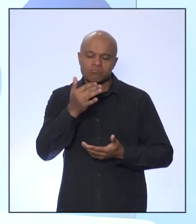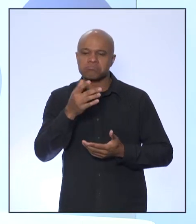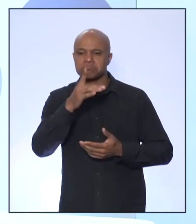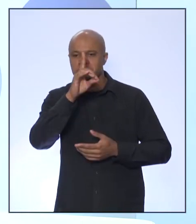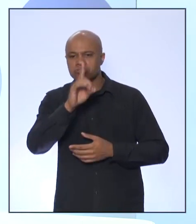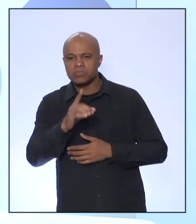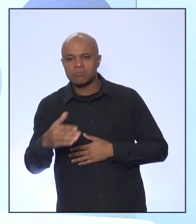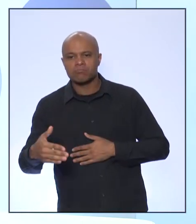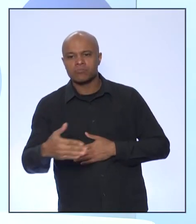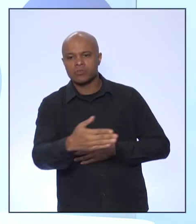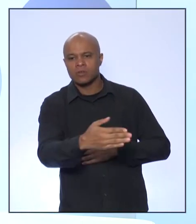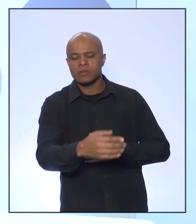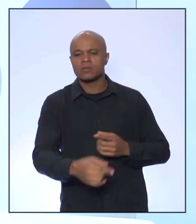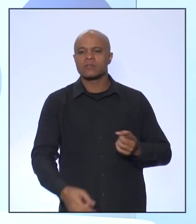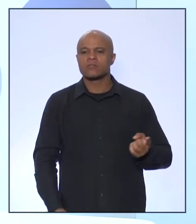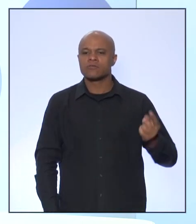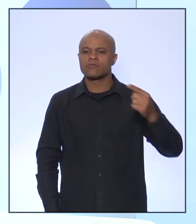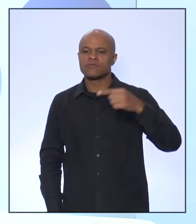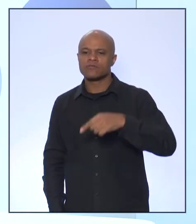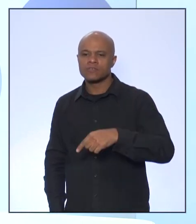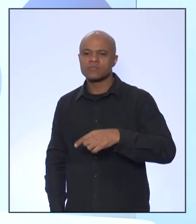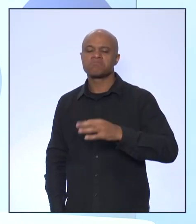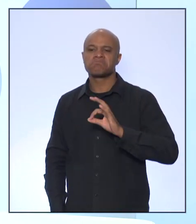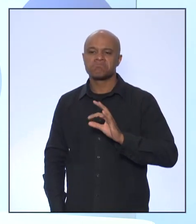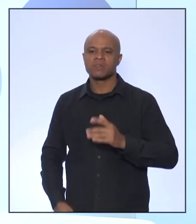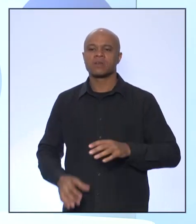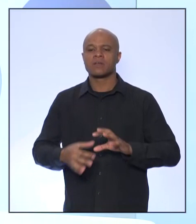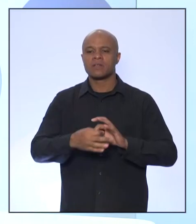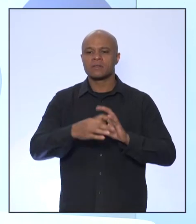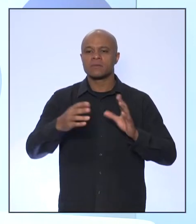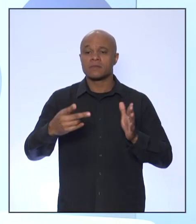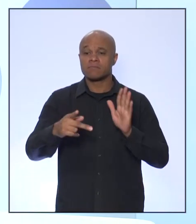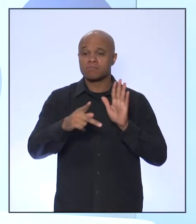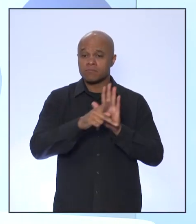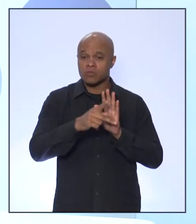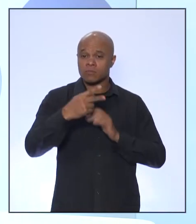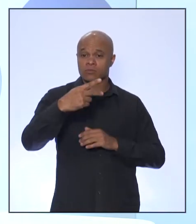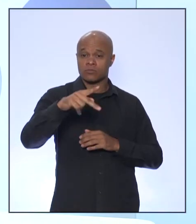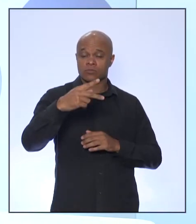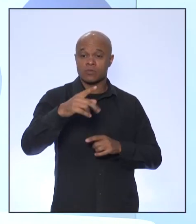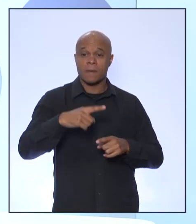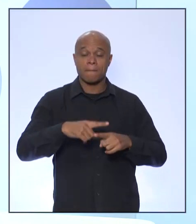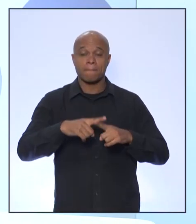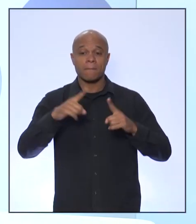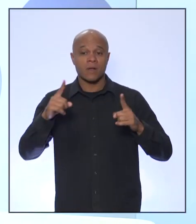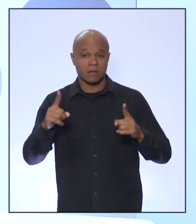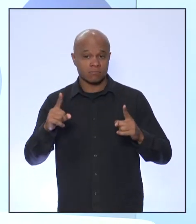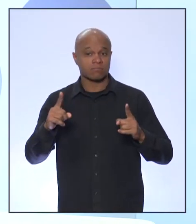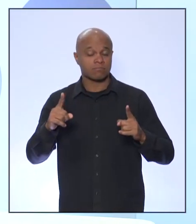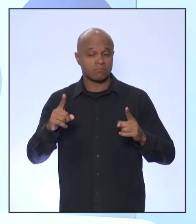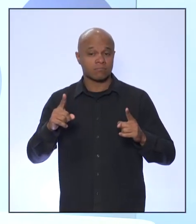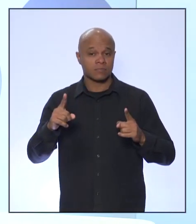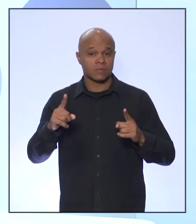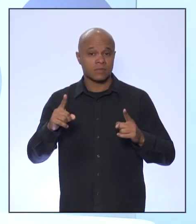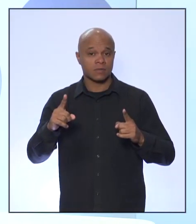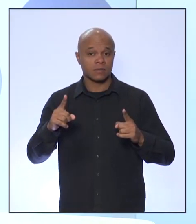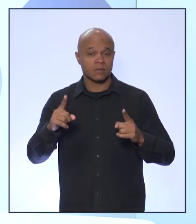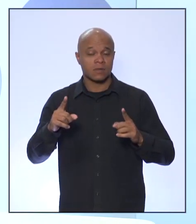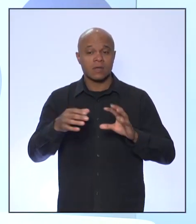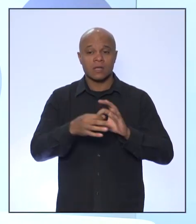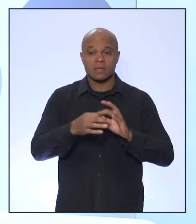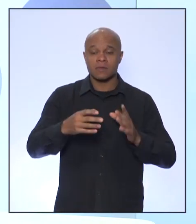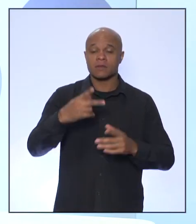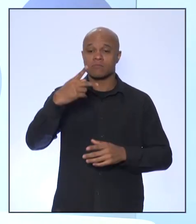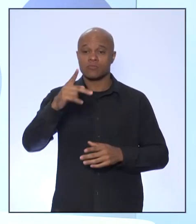direitos de expressão, são as suas liberdades. Mas a sua liberdade, ela tem que ser... ela termina quando começa